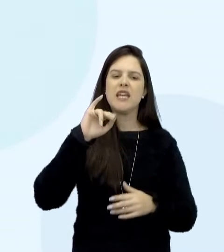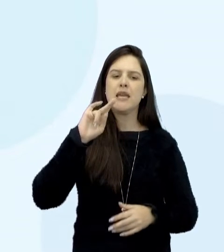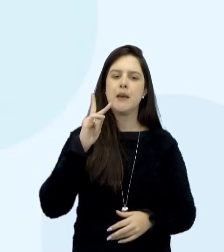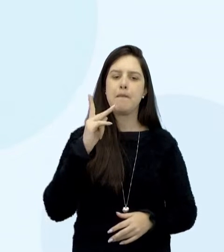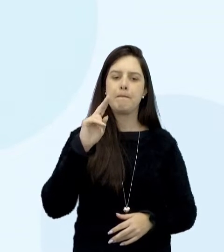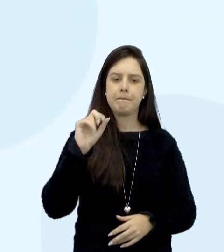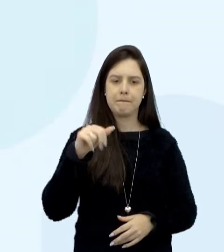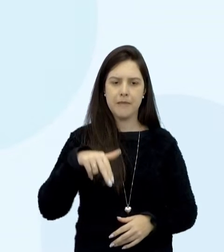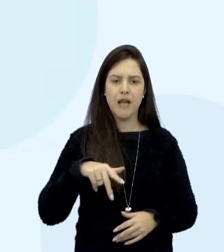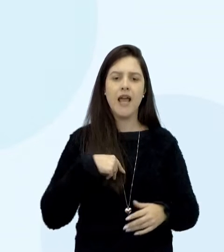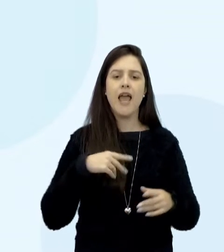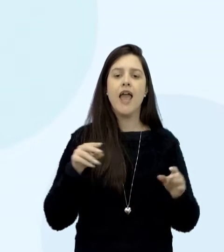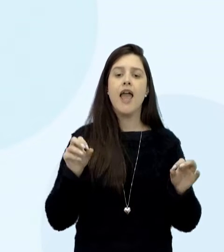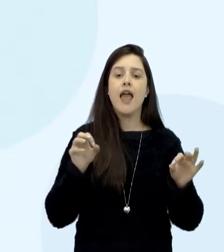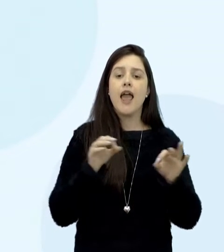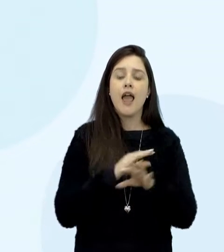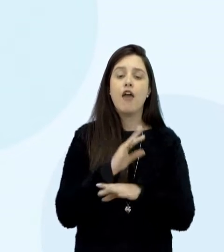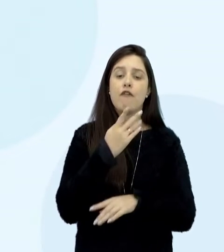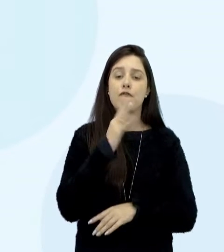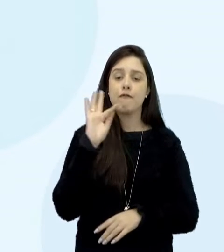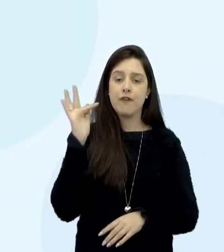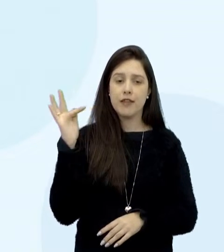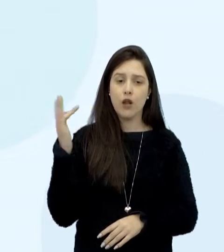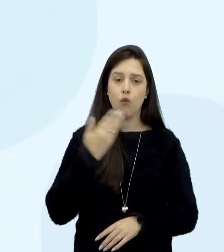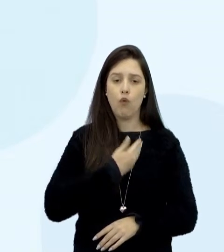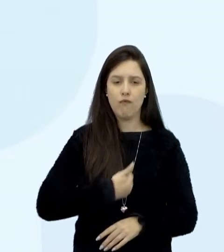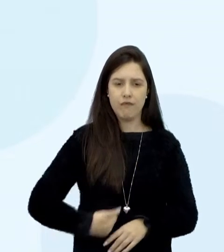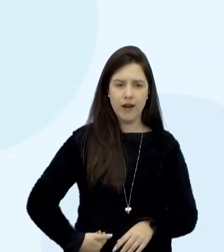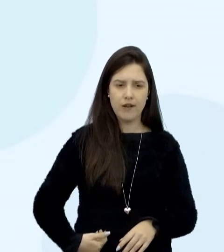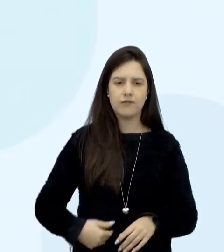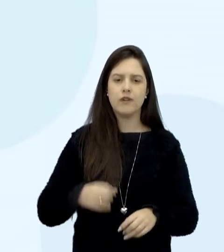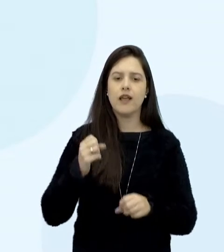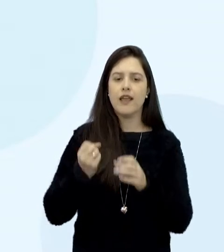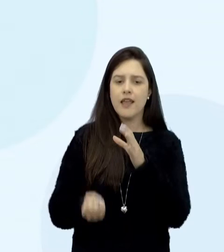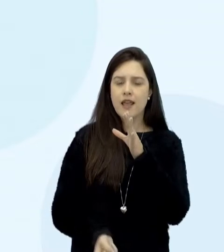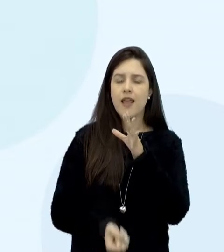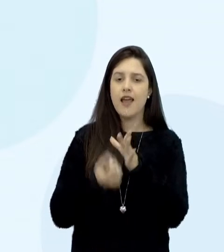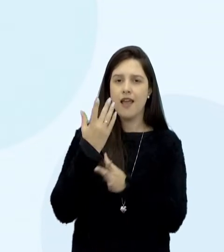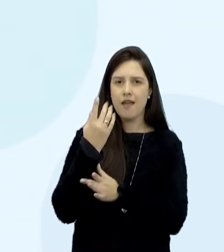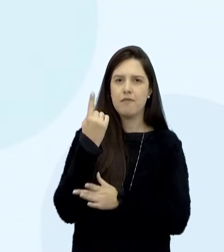uma autarquia federal do governo do Brasil, foi criado em